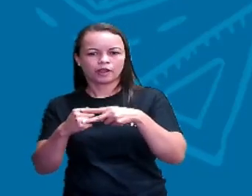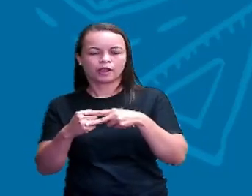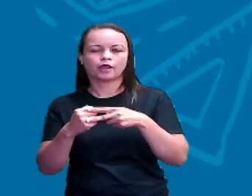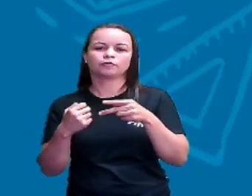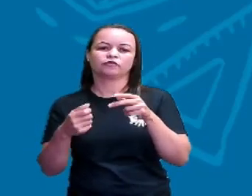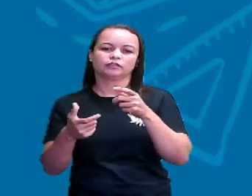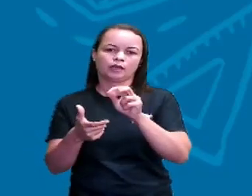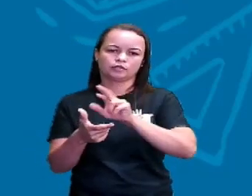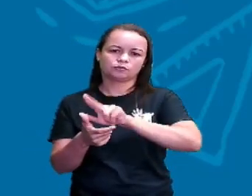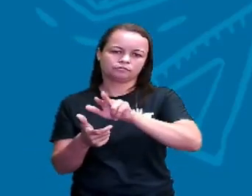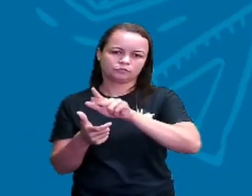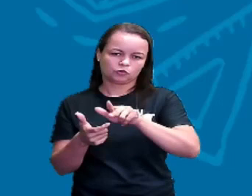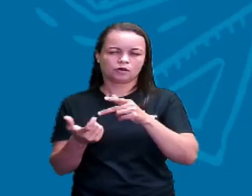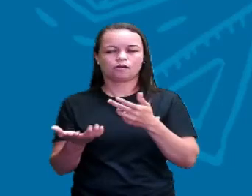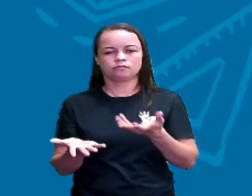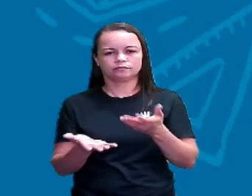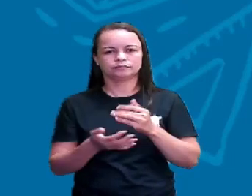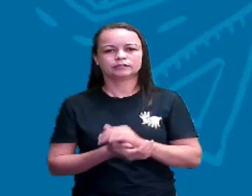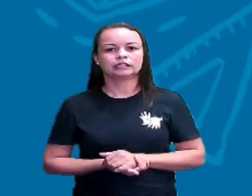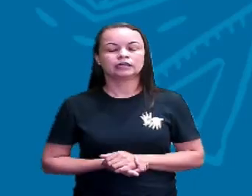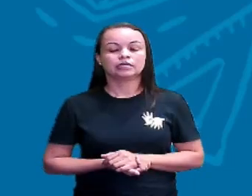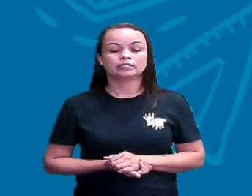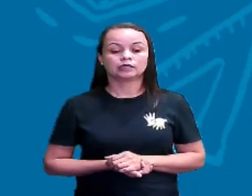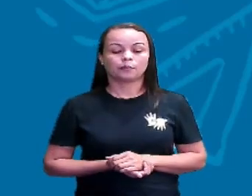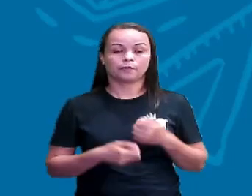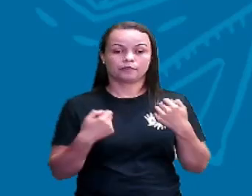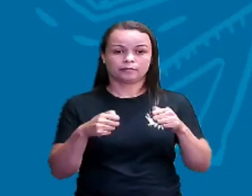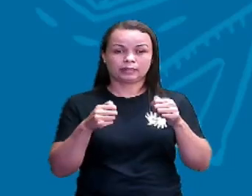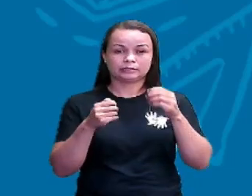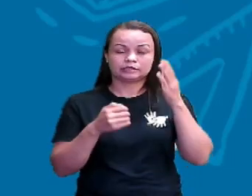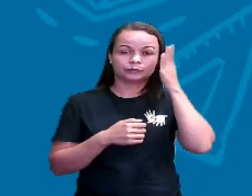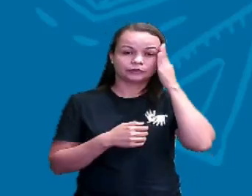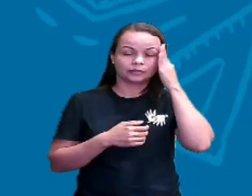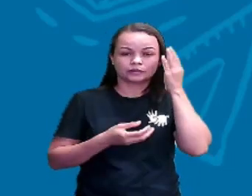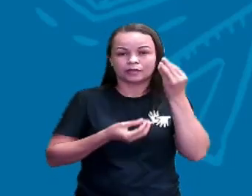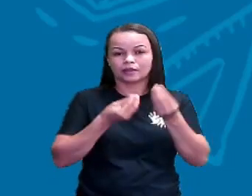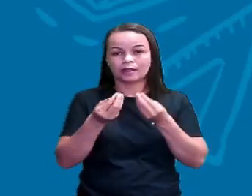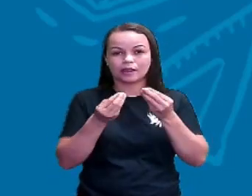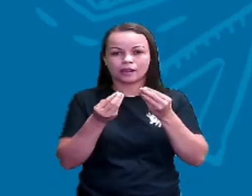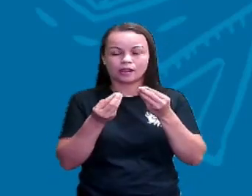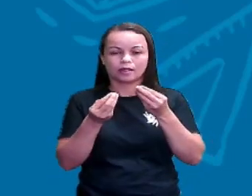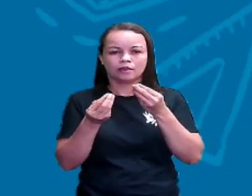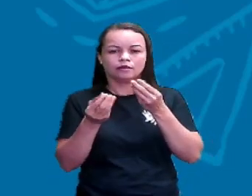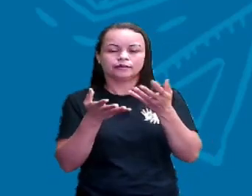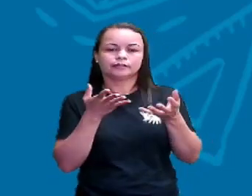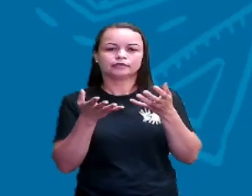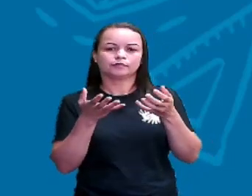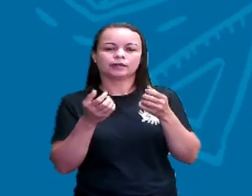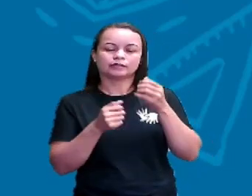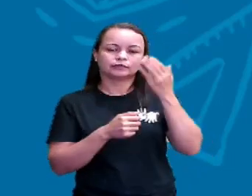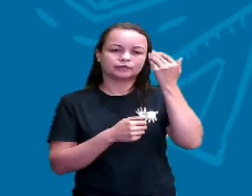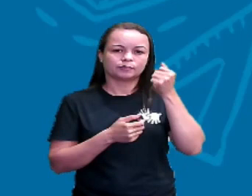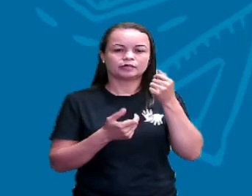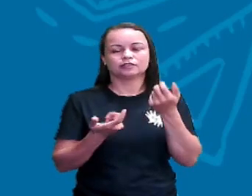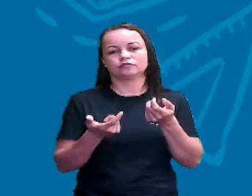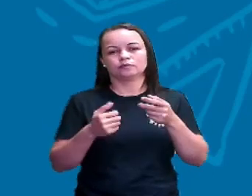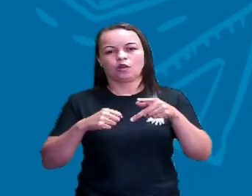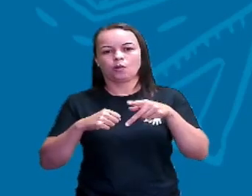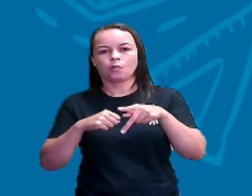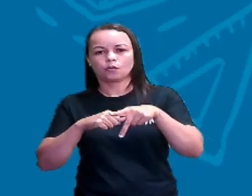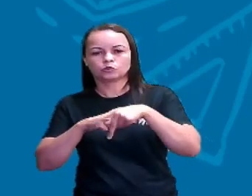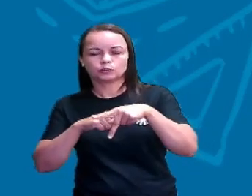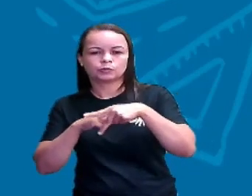no plural. E aí eu preciso atentar para esse detalhe para saber se eu vou usar os pronomes